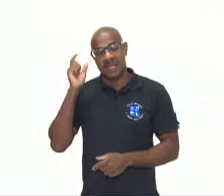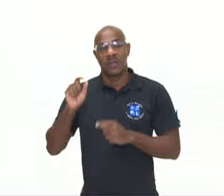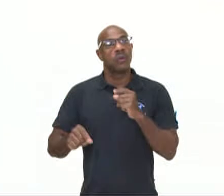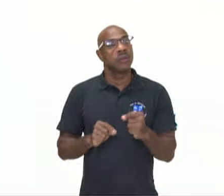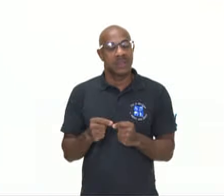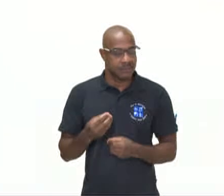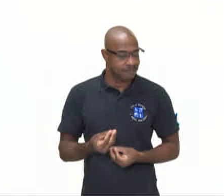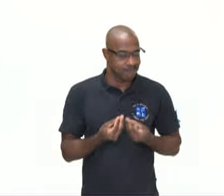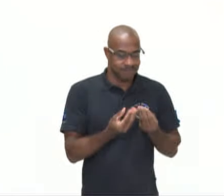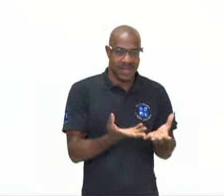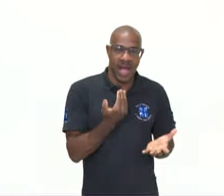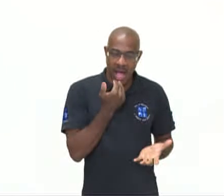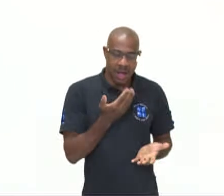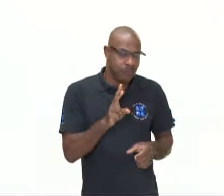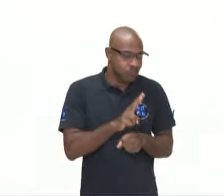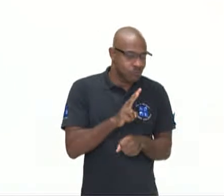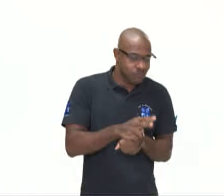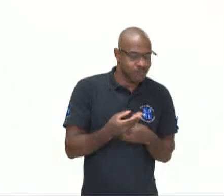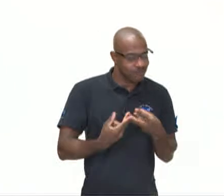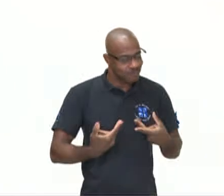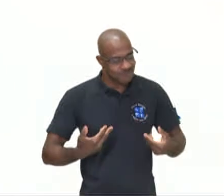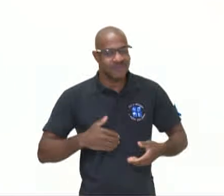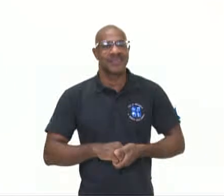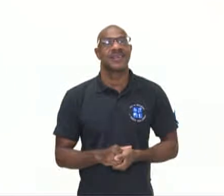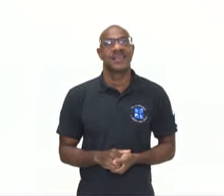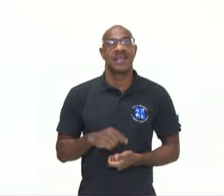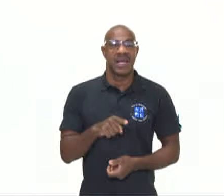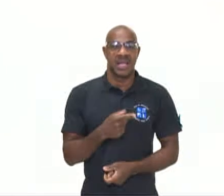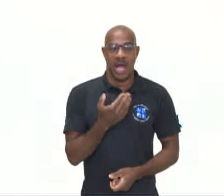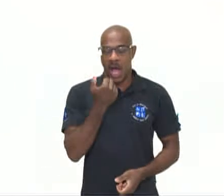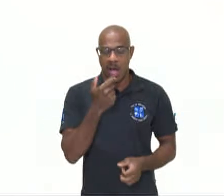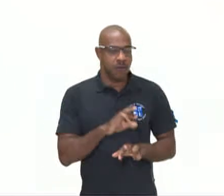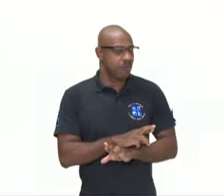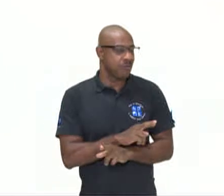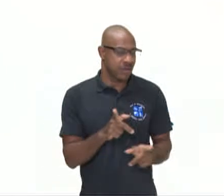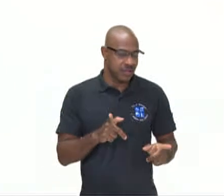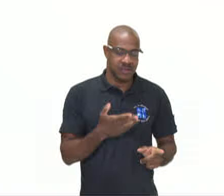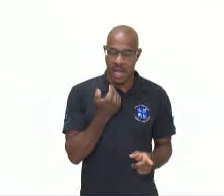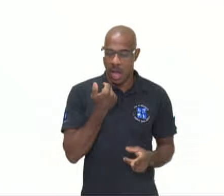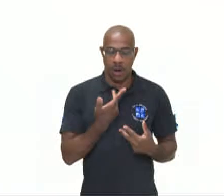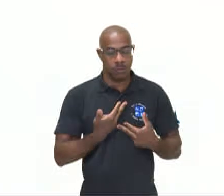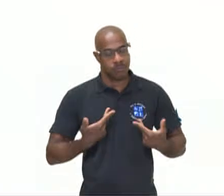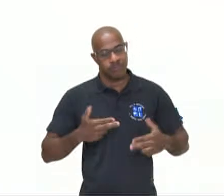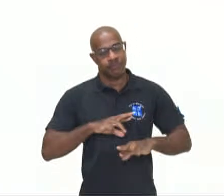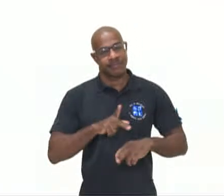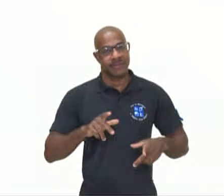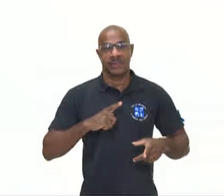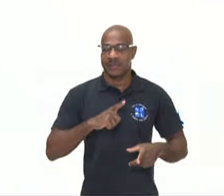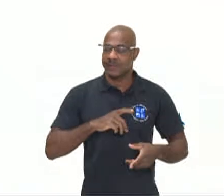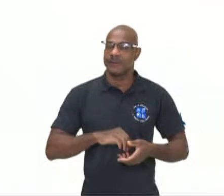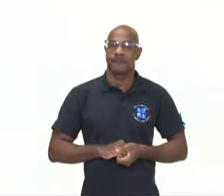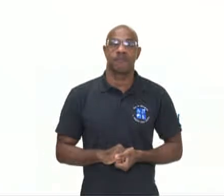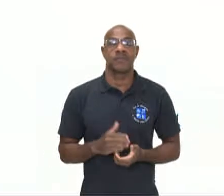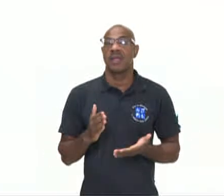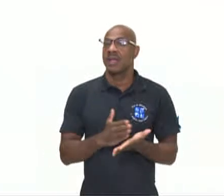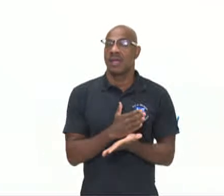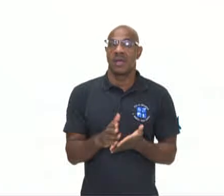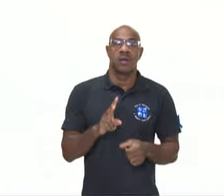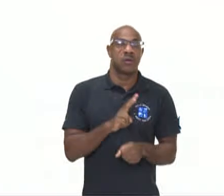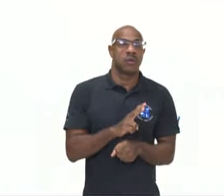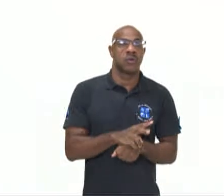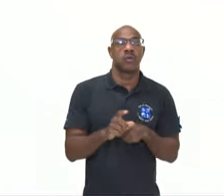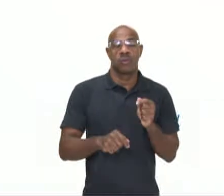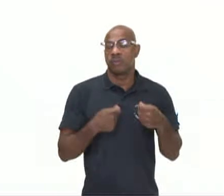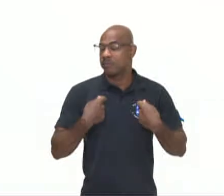hora da alimentação, né? Esses animais diferentes se alimentam de coisas, às vezes, diferentes. Alguns cuidados na criação